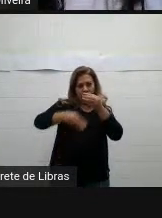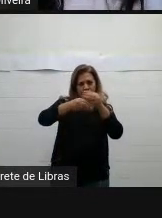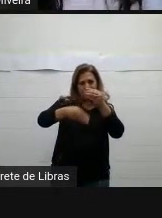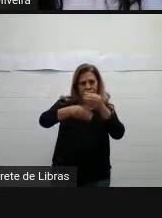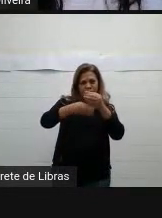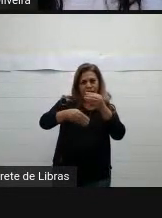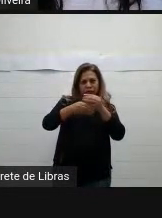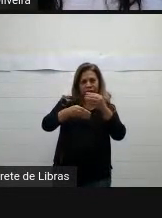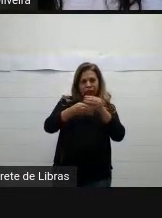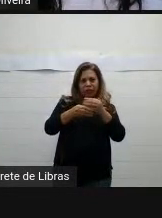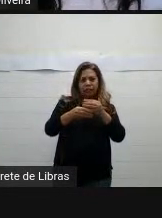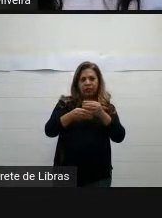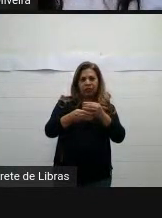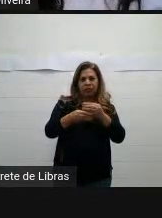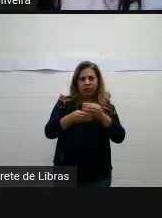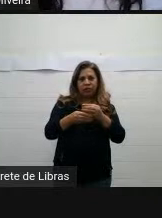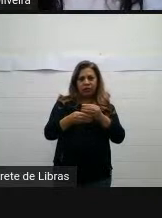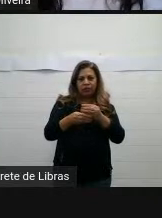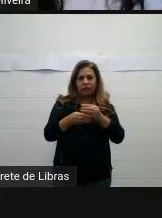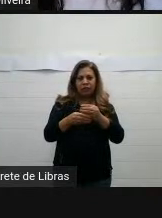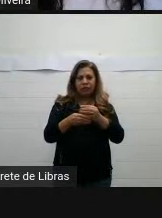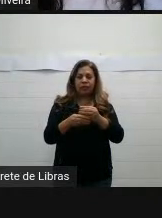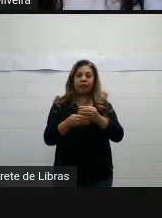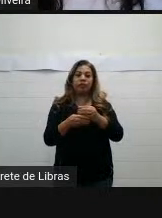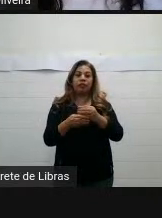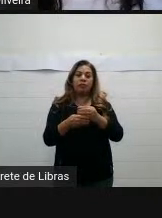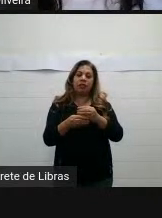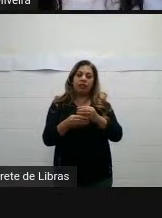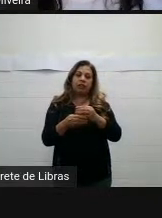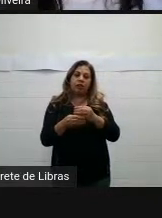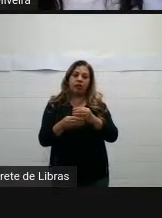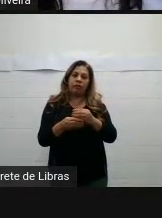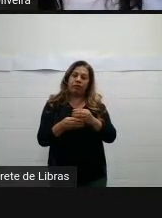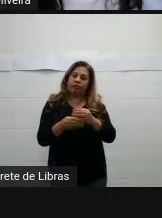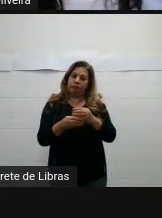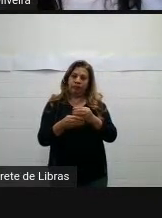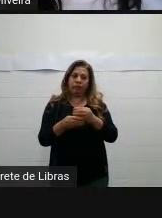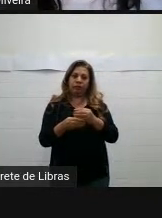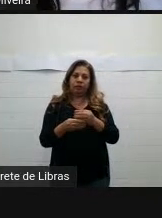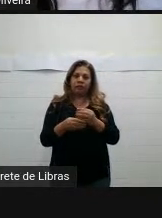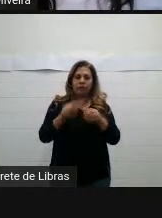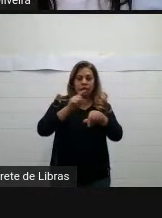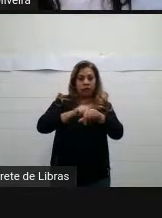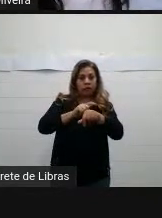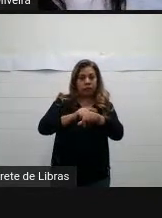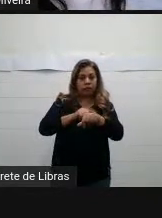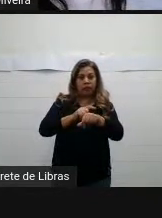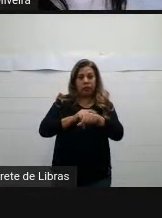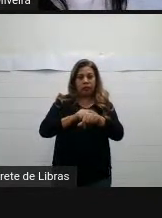acrescentado. E só depois desse aval deles, a gente fez um momento